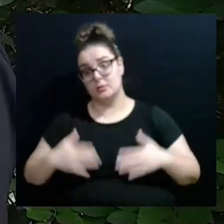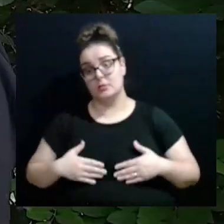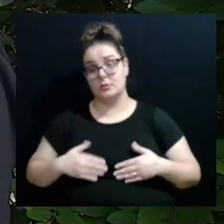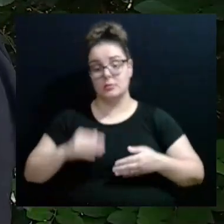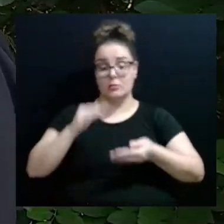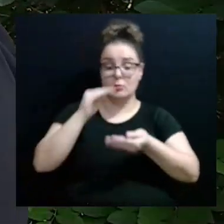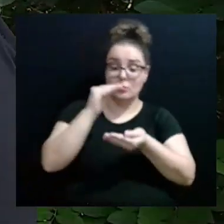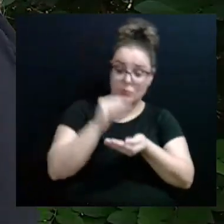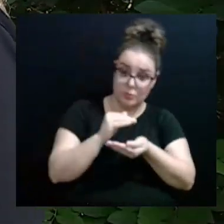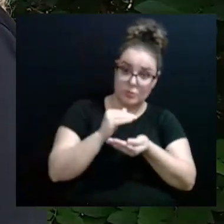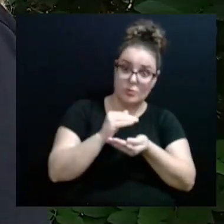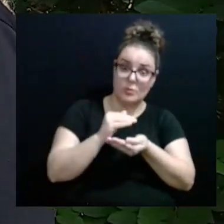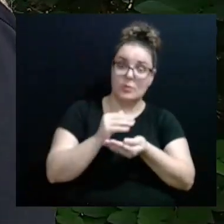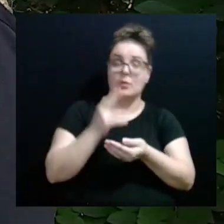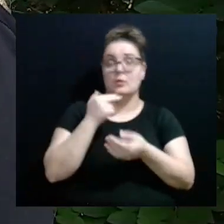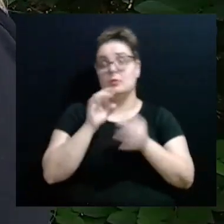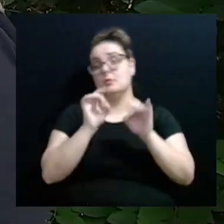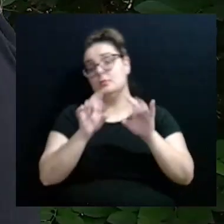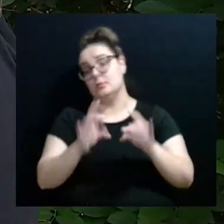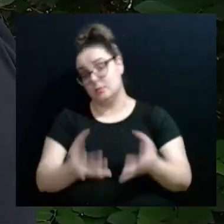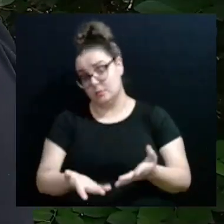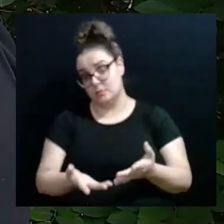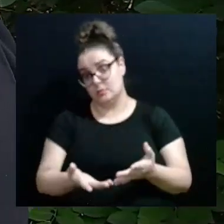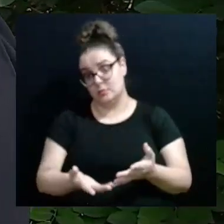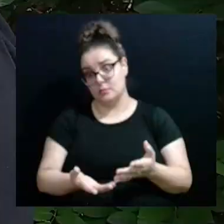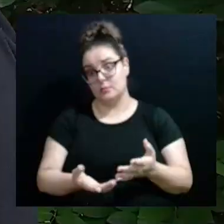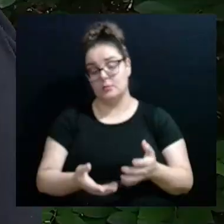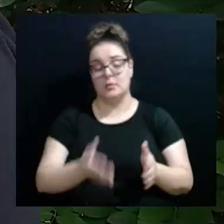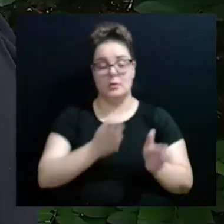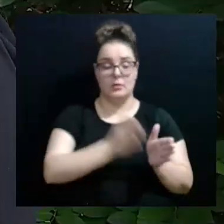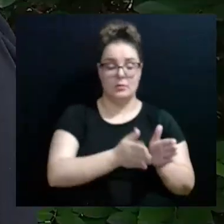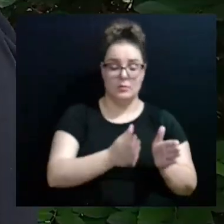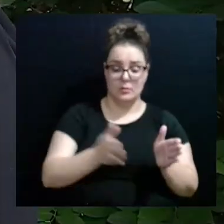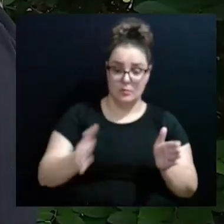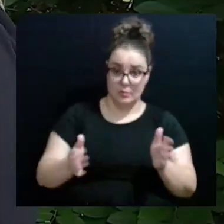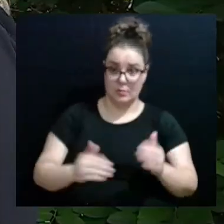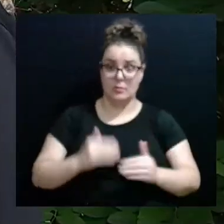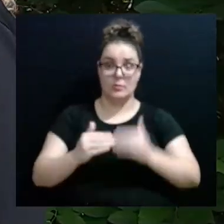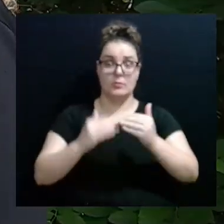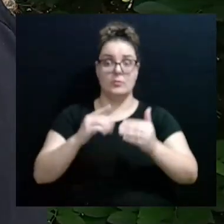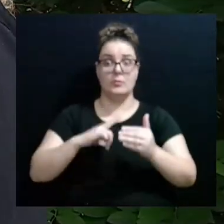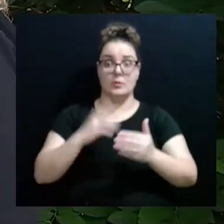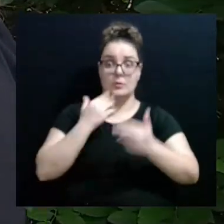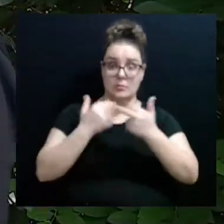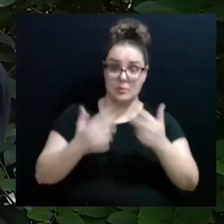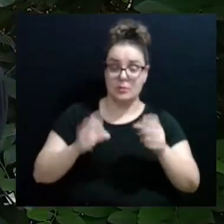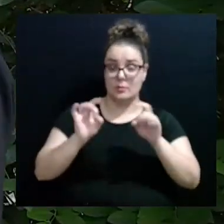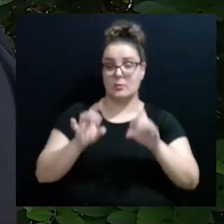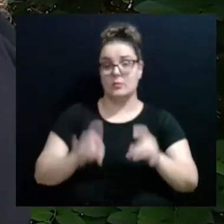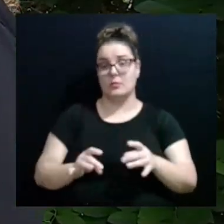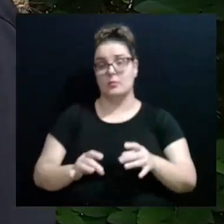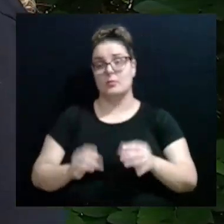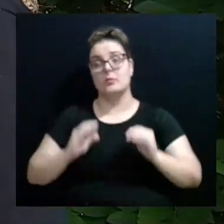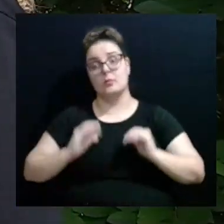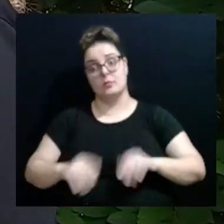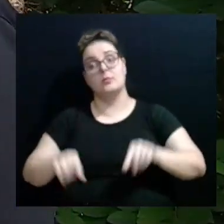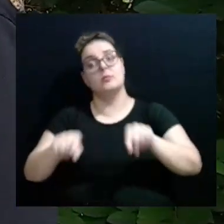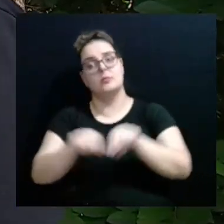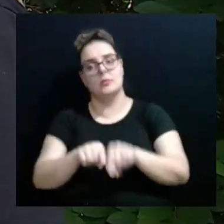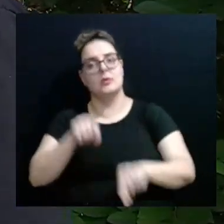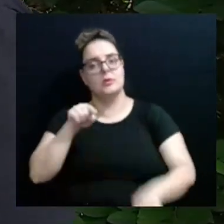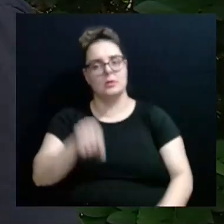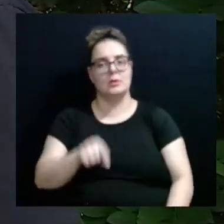muito específica. Cada fase do desenvolvimento dele vai ter uma alimentação específica. O comportamento também, é aí que as pessoas erram. Por